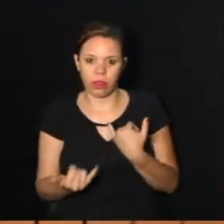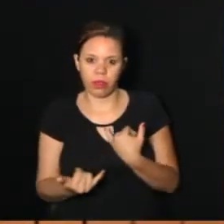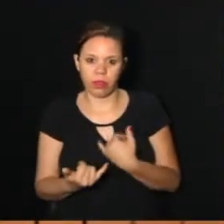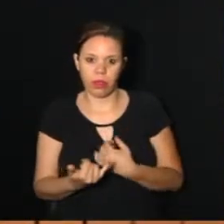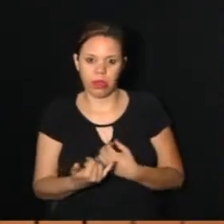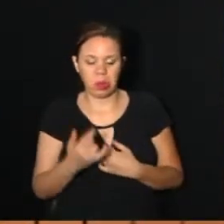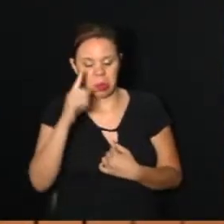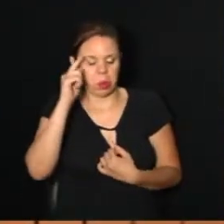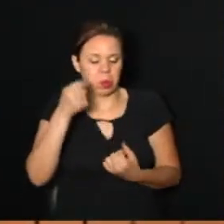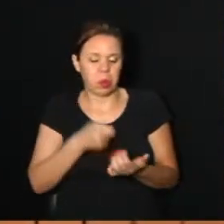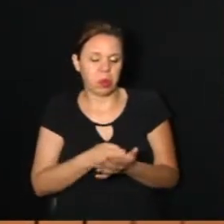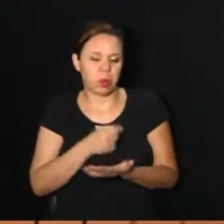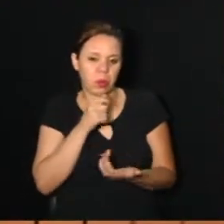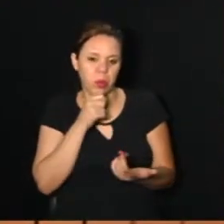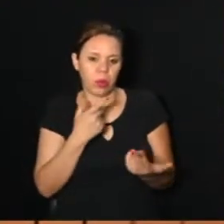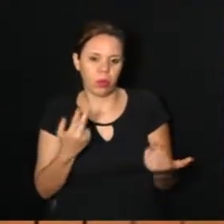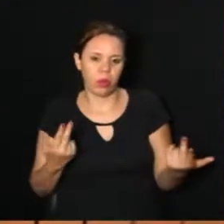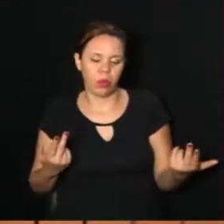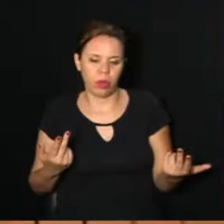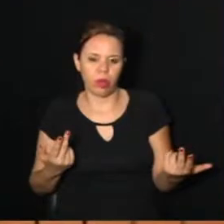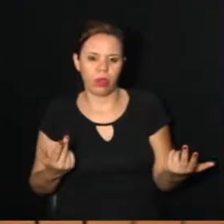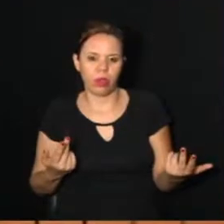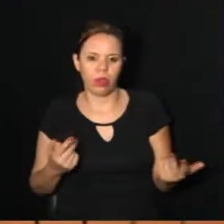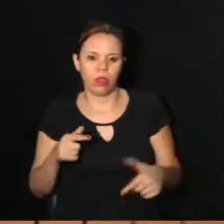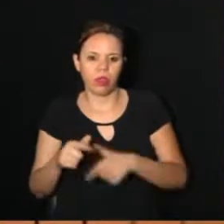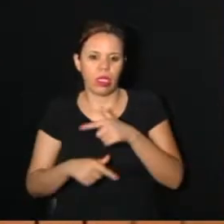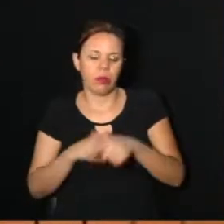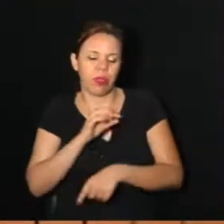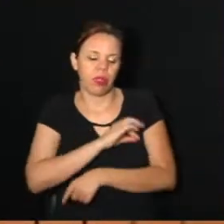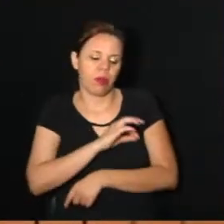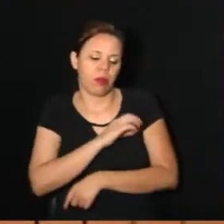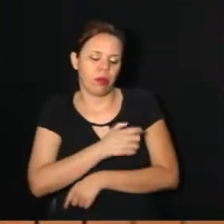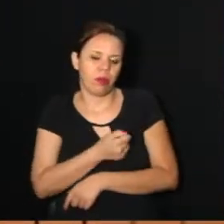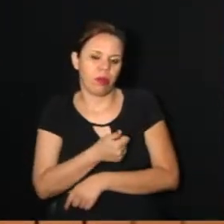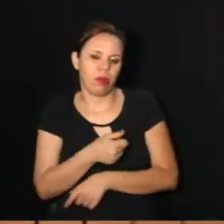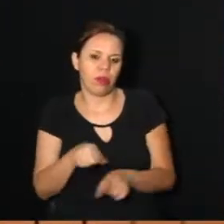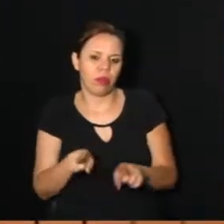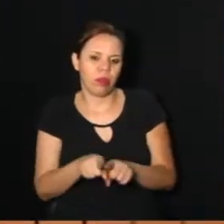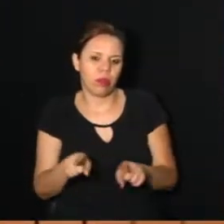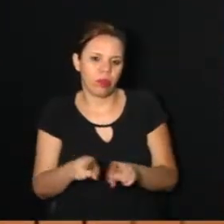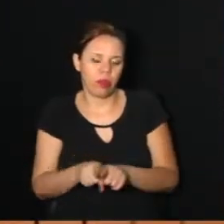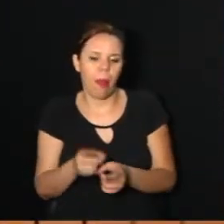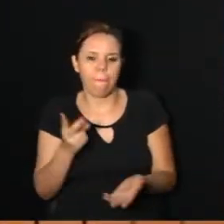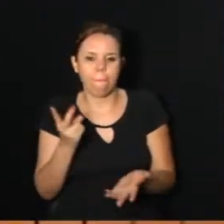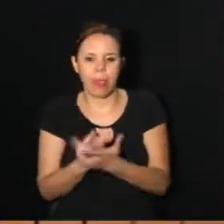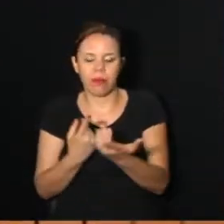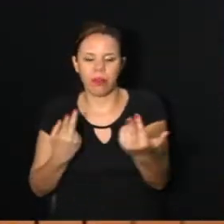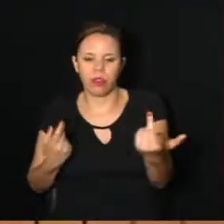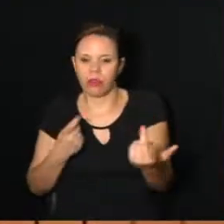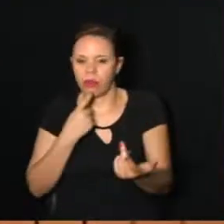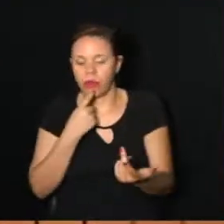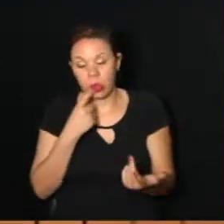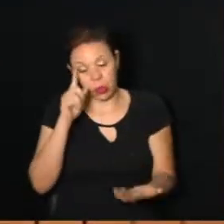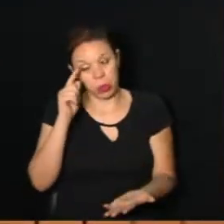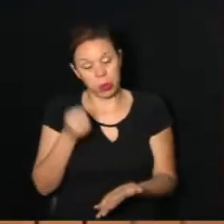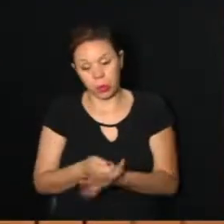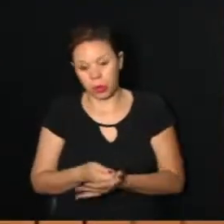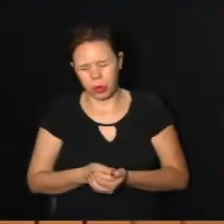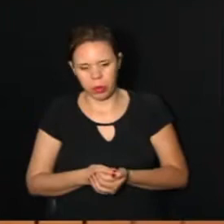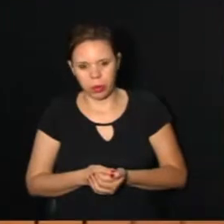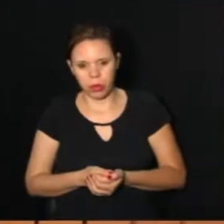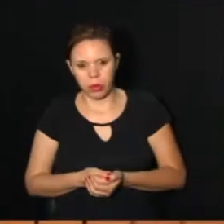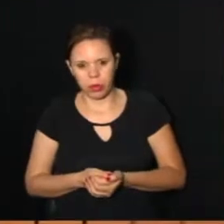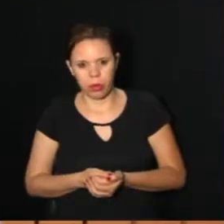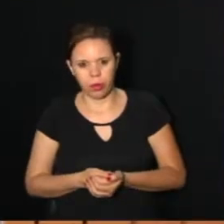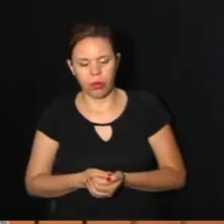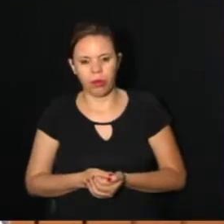aqui garantindo que as atividades de baixo impacto em Vitória do Espírito Santo são exatamente as mesmas de Campinas. Não estou garantindo isso. Mas, em linha geral,